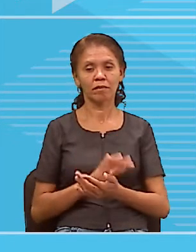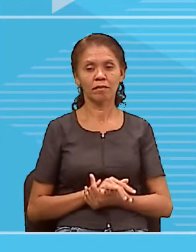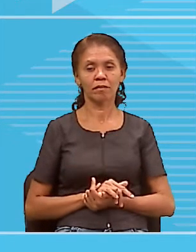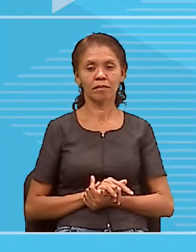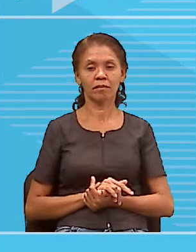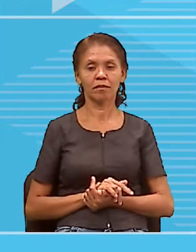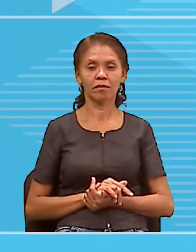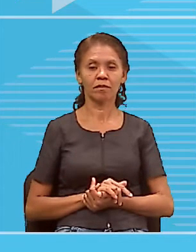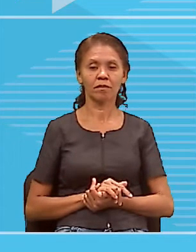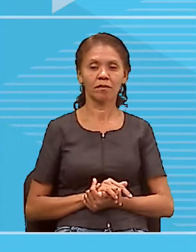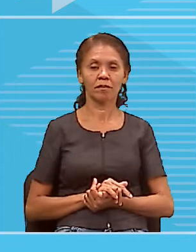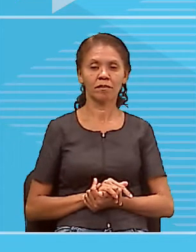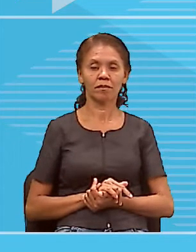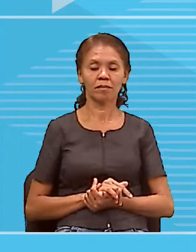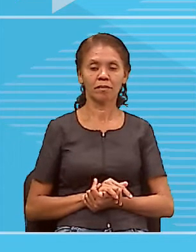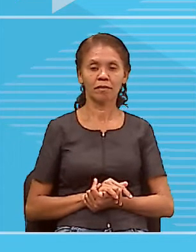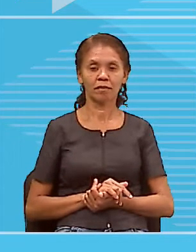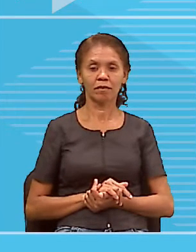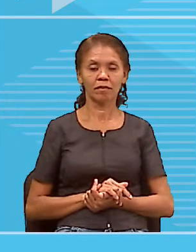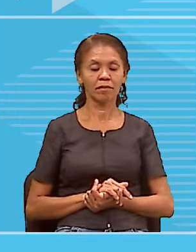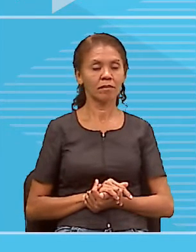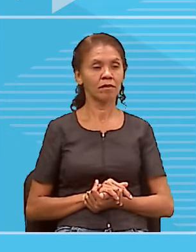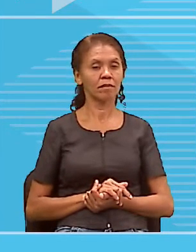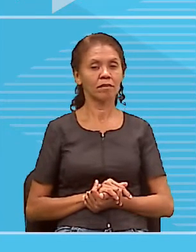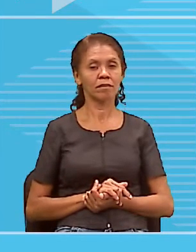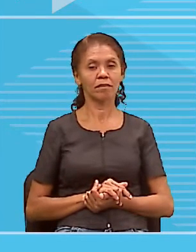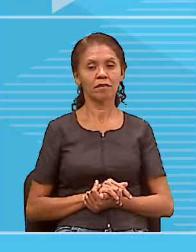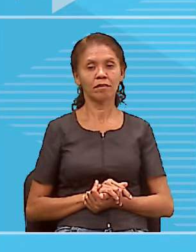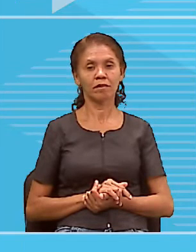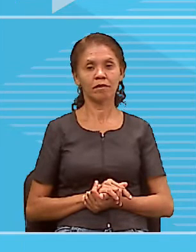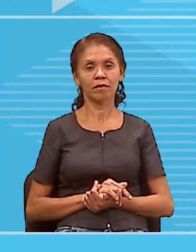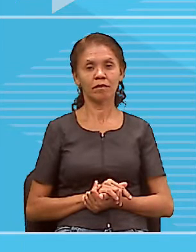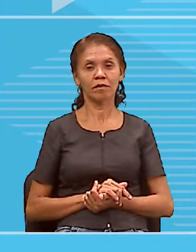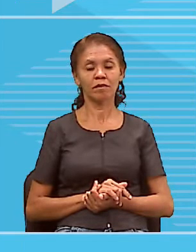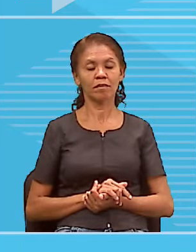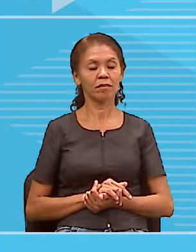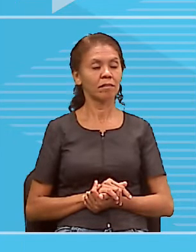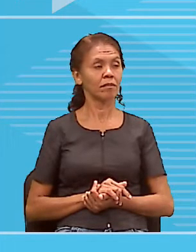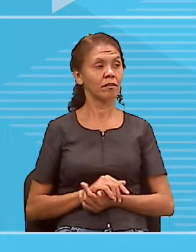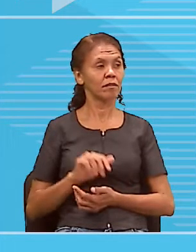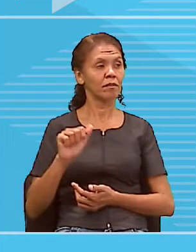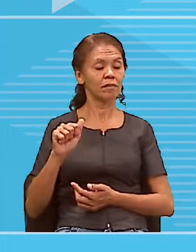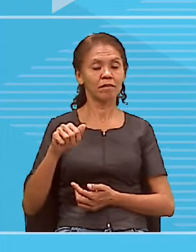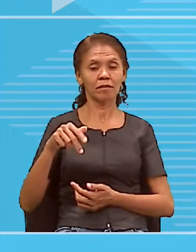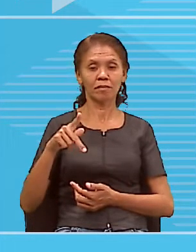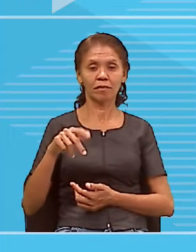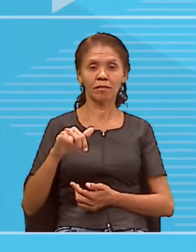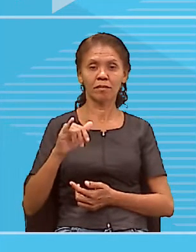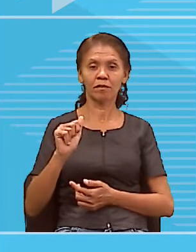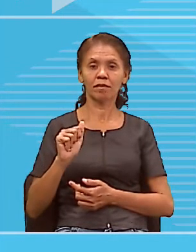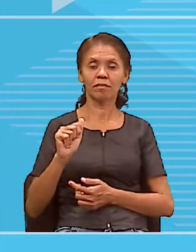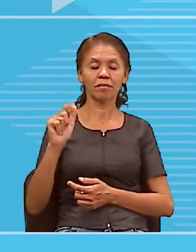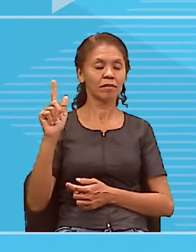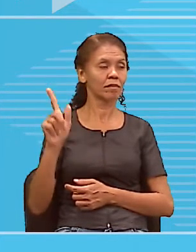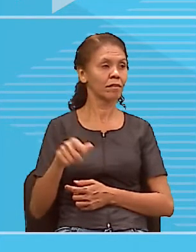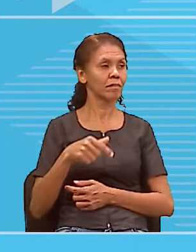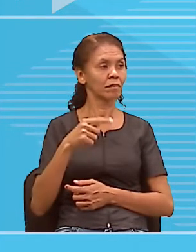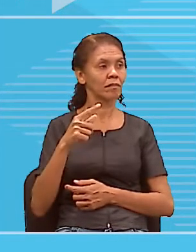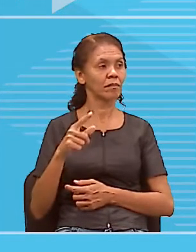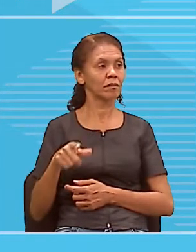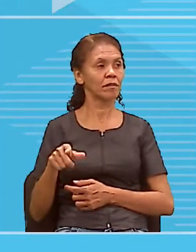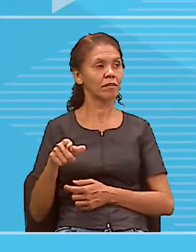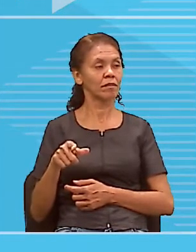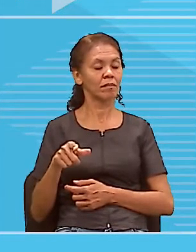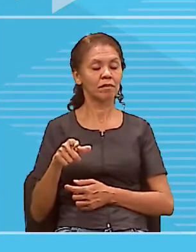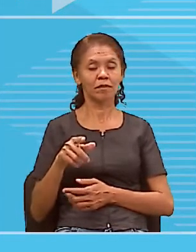interferência das duas as amplitudes vão se cancelar nesse momento de